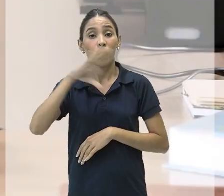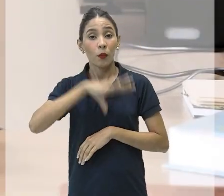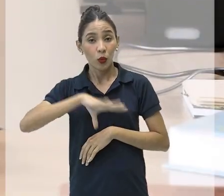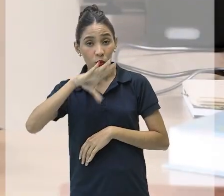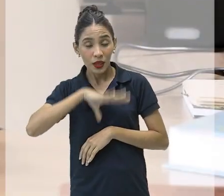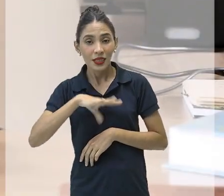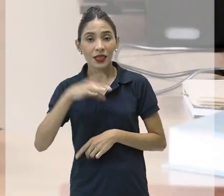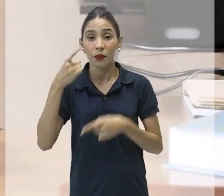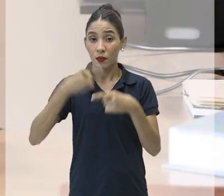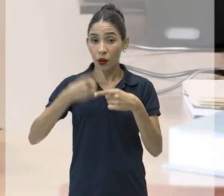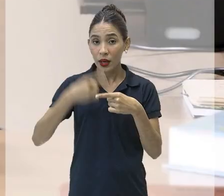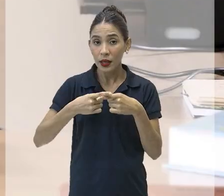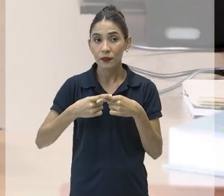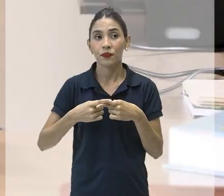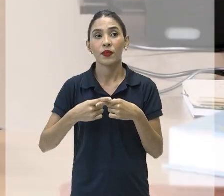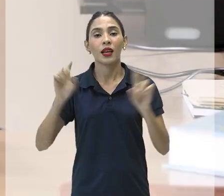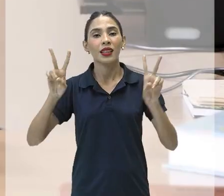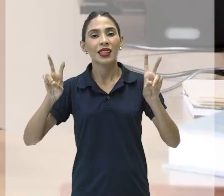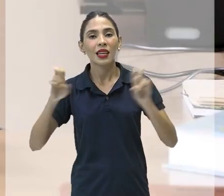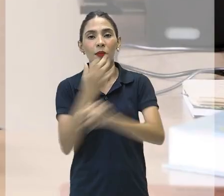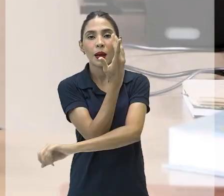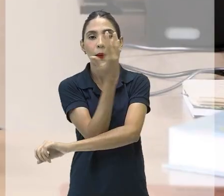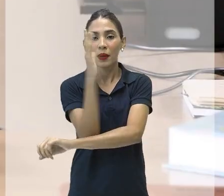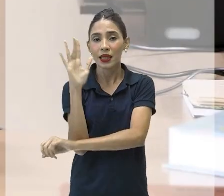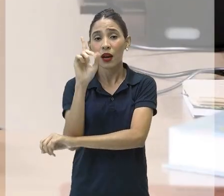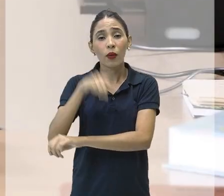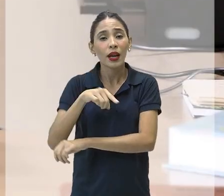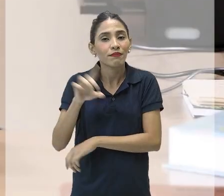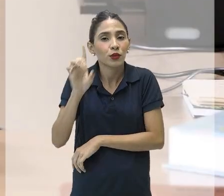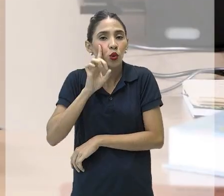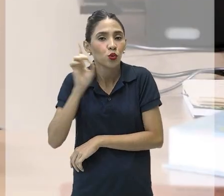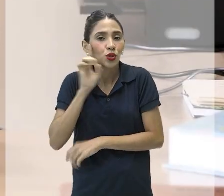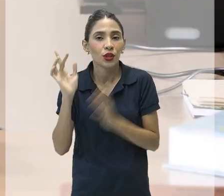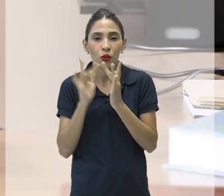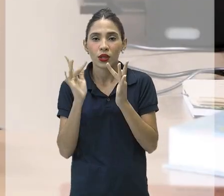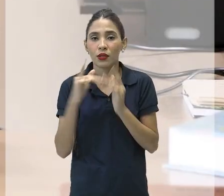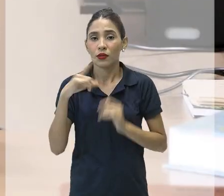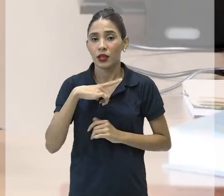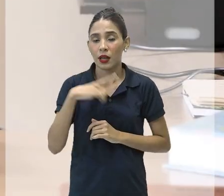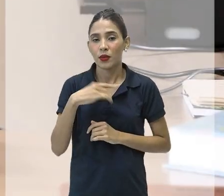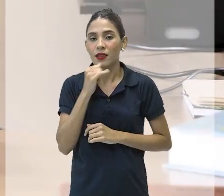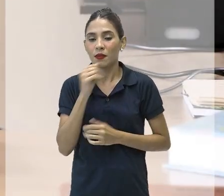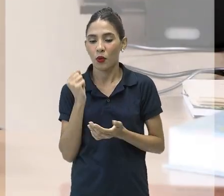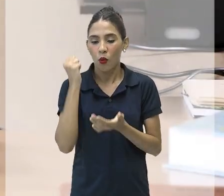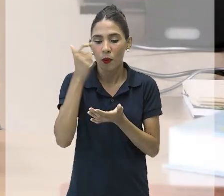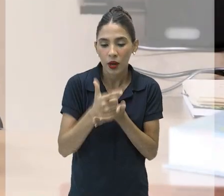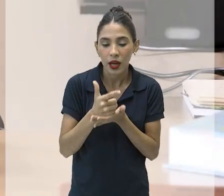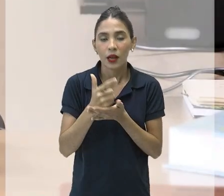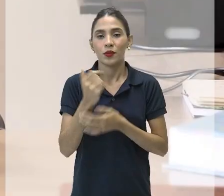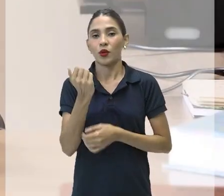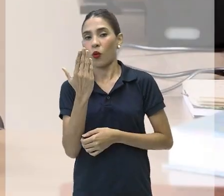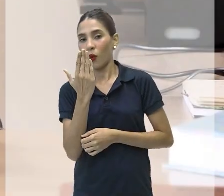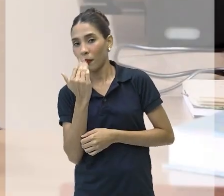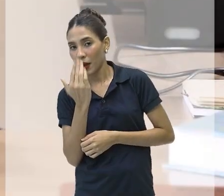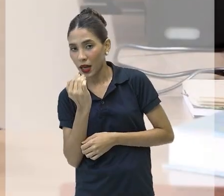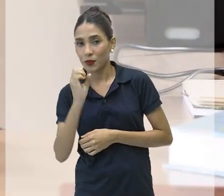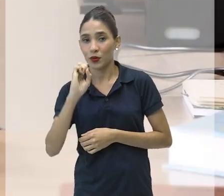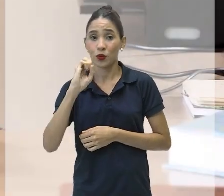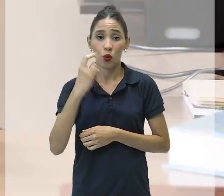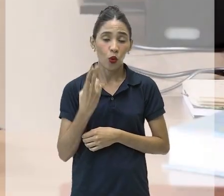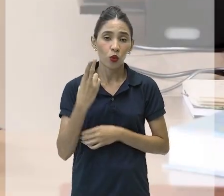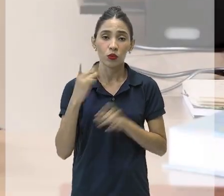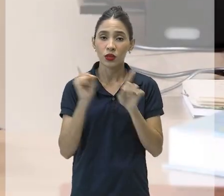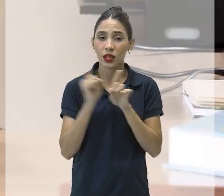Por quê? Porque a temática ambiental é algo do nosso dia a dia. Quando nós compramos alguma coisa, quando nós comemos alguma coisa, quando